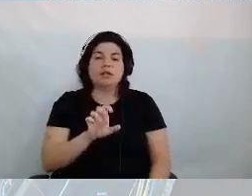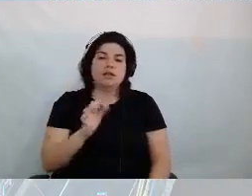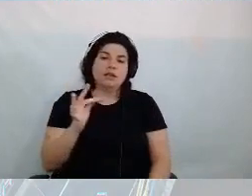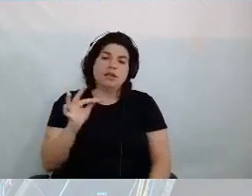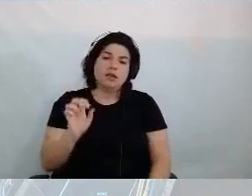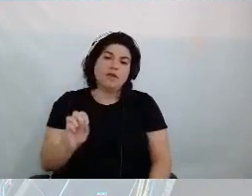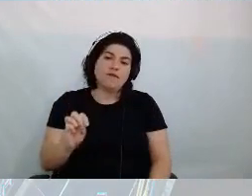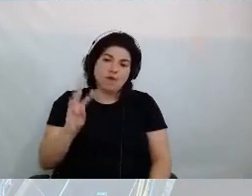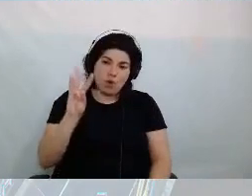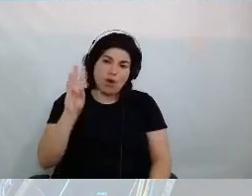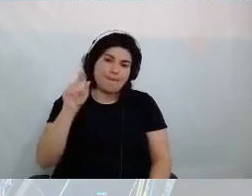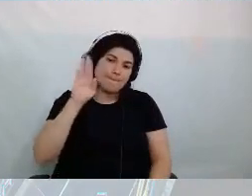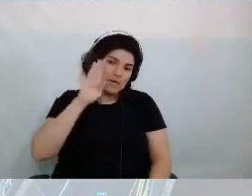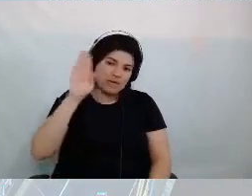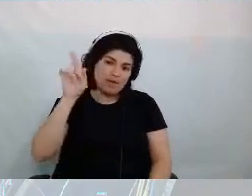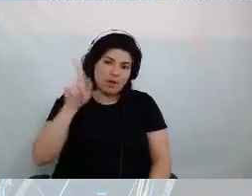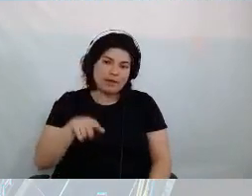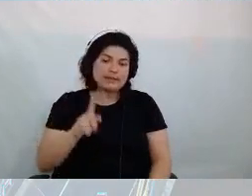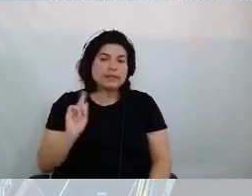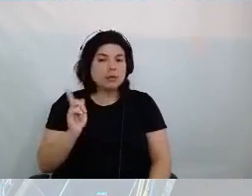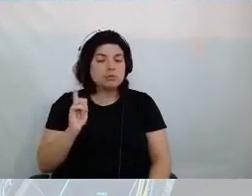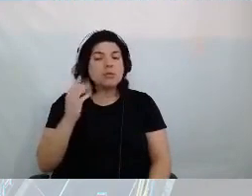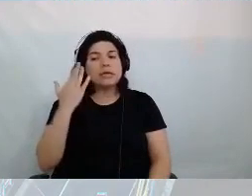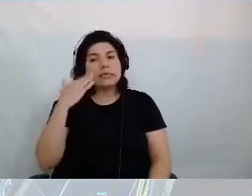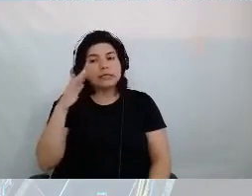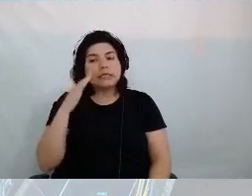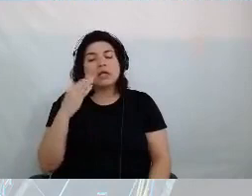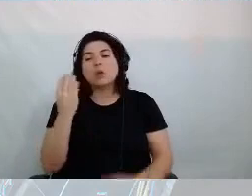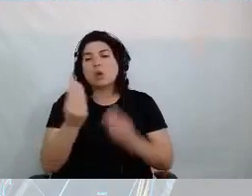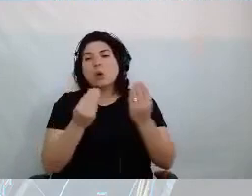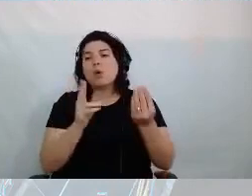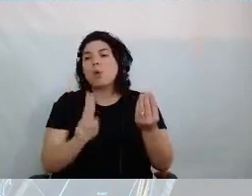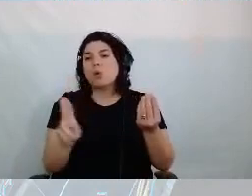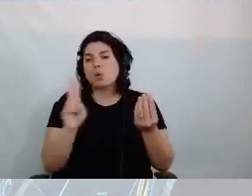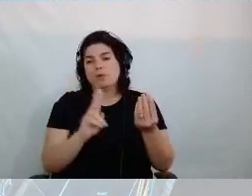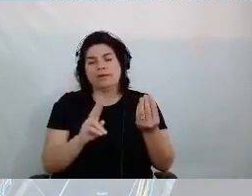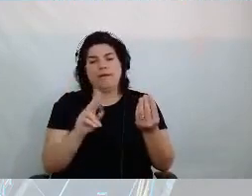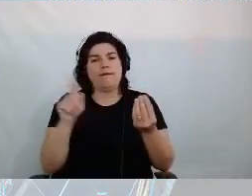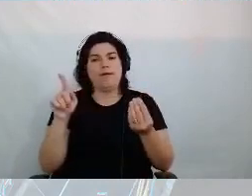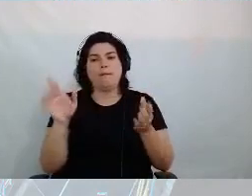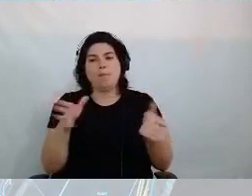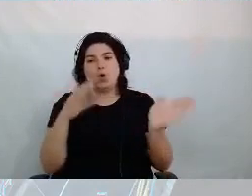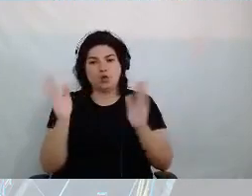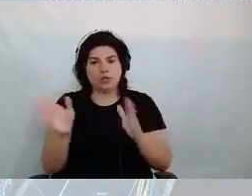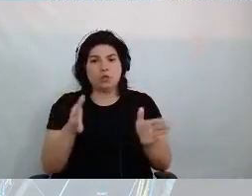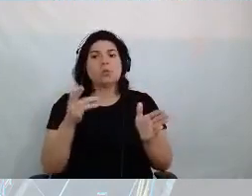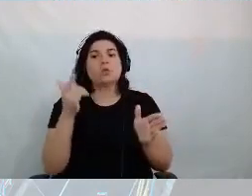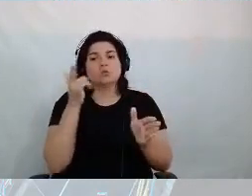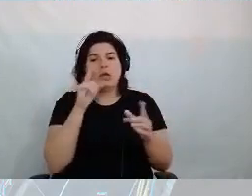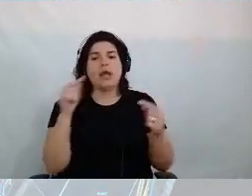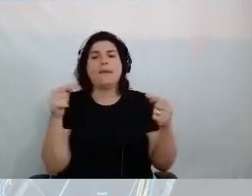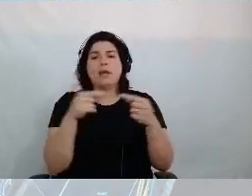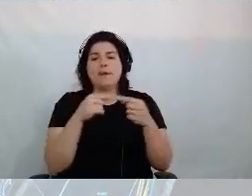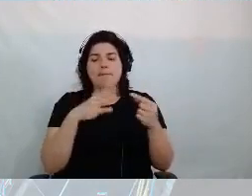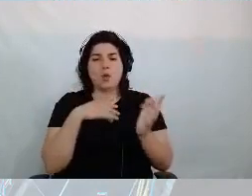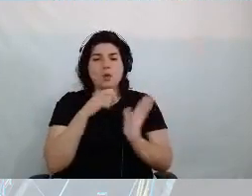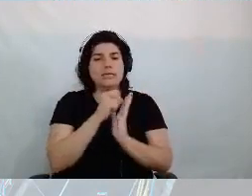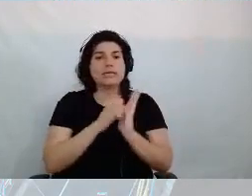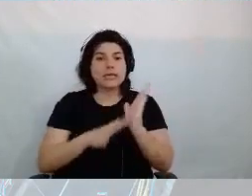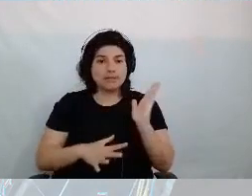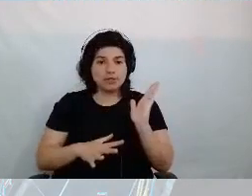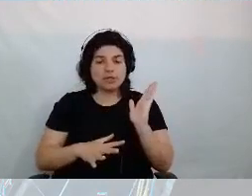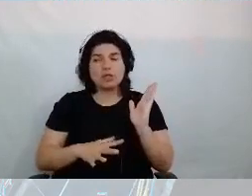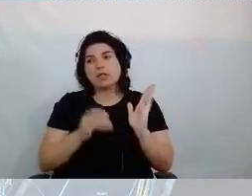são prioridade. Eu preciso entender como ela vai ser utilizada em produção para trazer isso para o meu script. É uma jornada